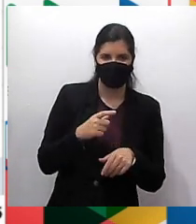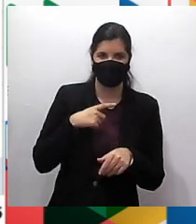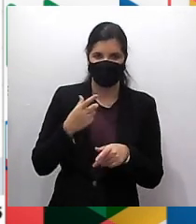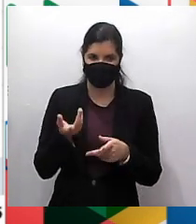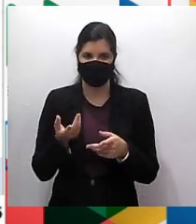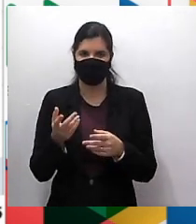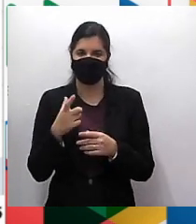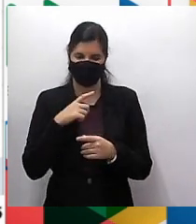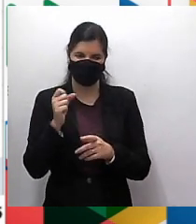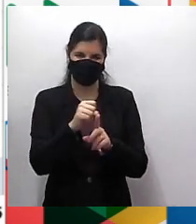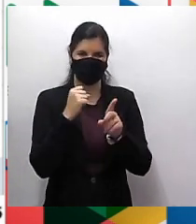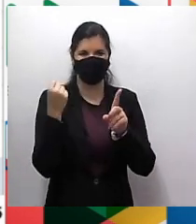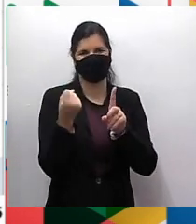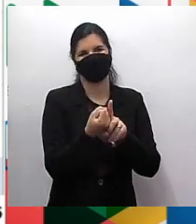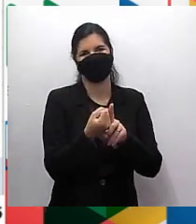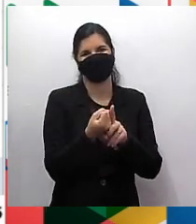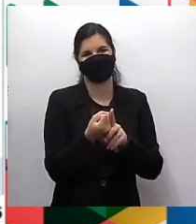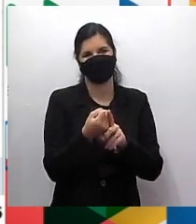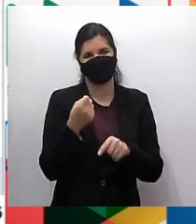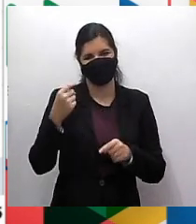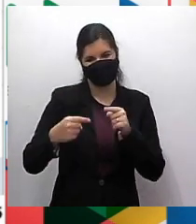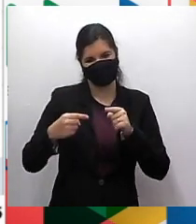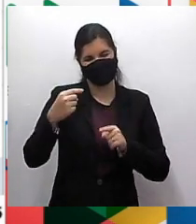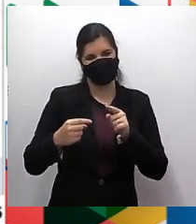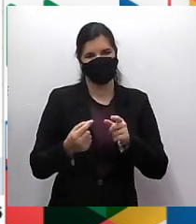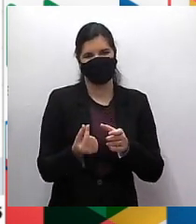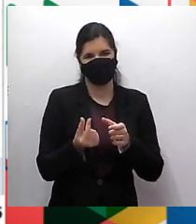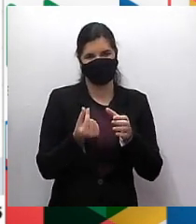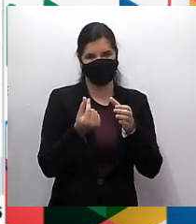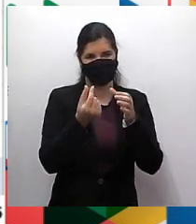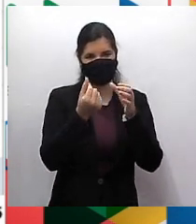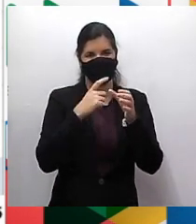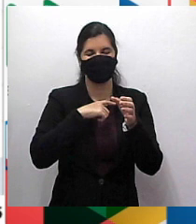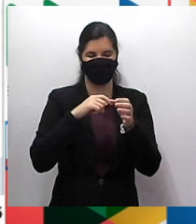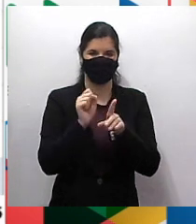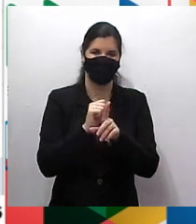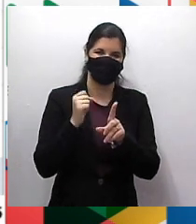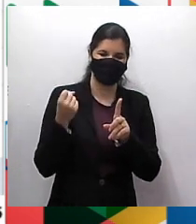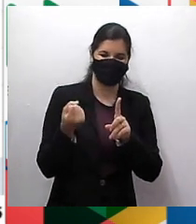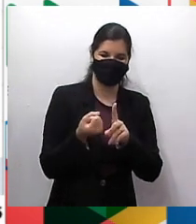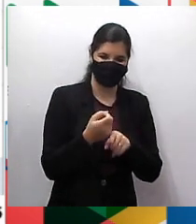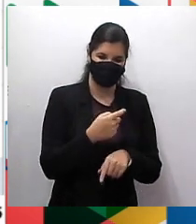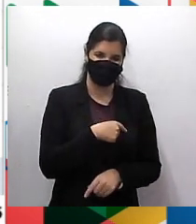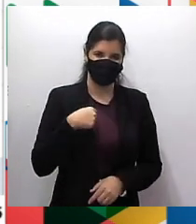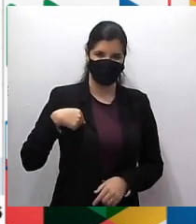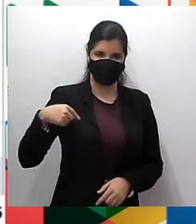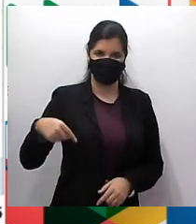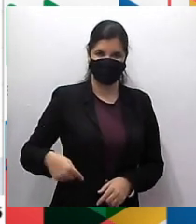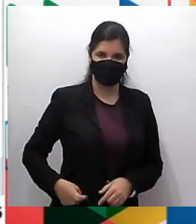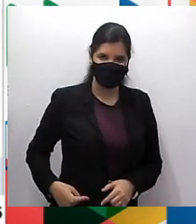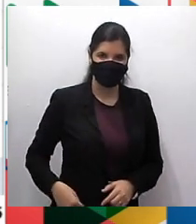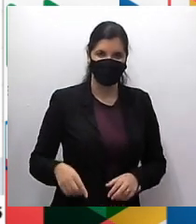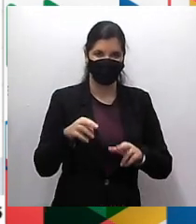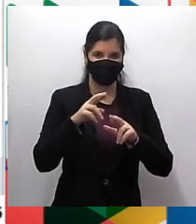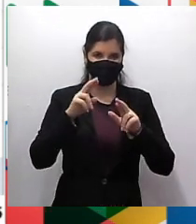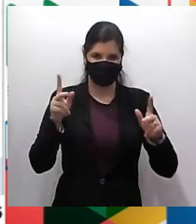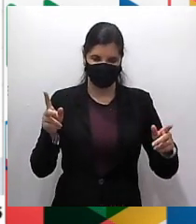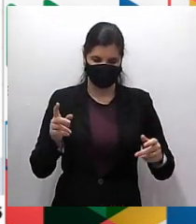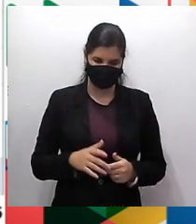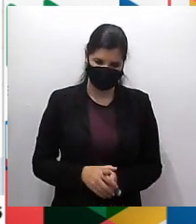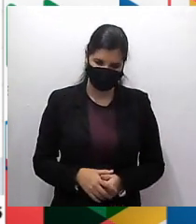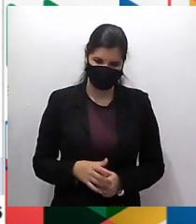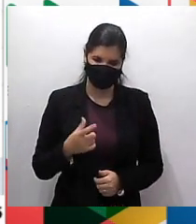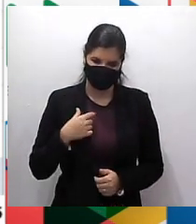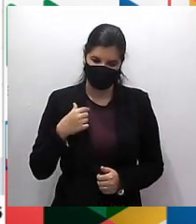bandeira socialista. Como é que eu estou numa disputa capitalista com uma bandeira socialista, né? Então, a China tem um quê diferente. E ela